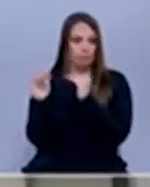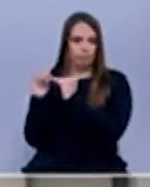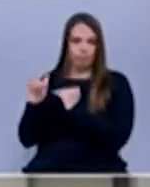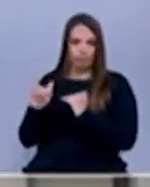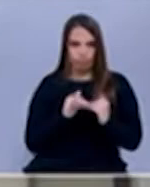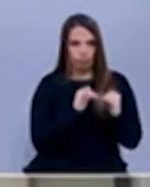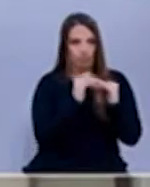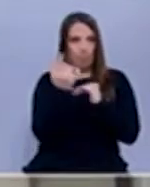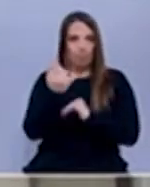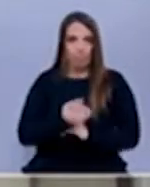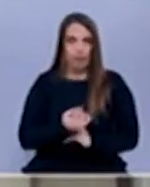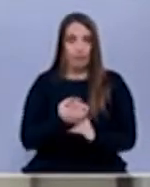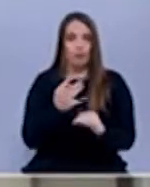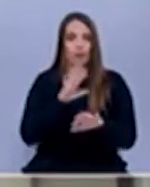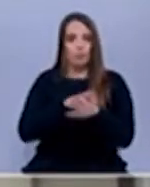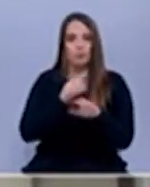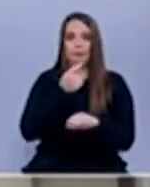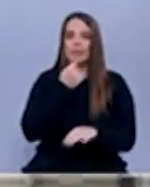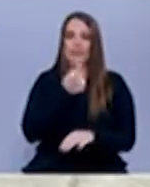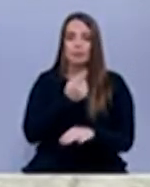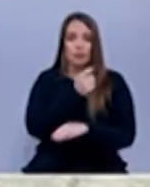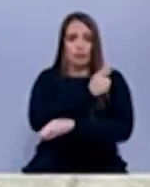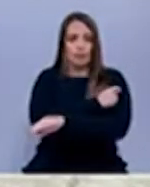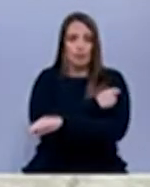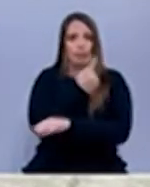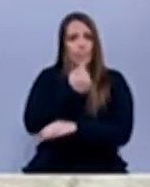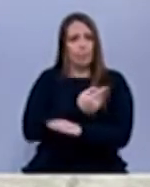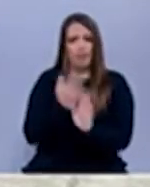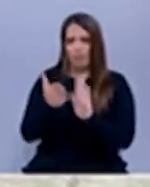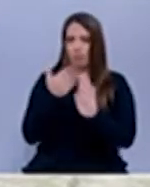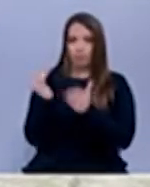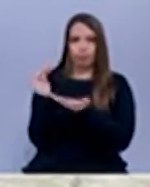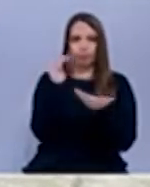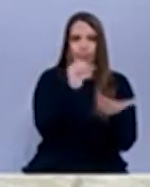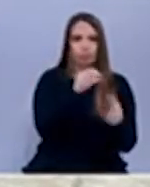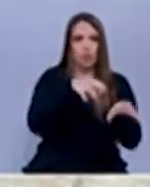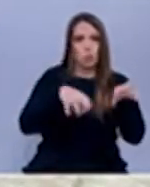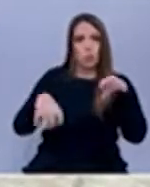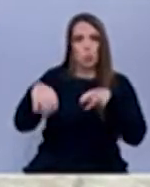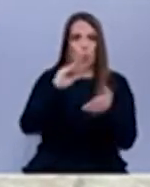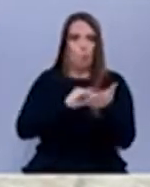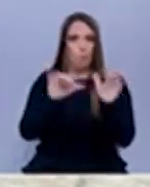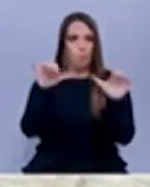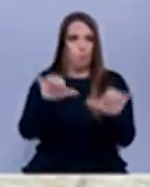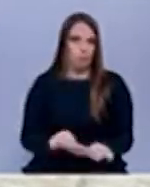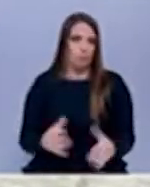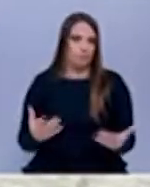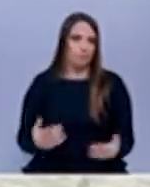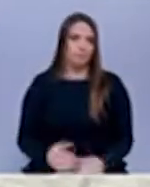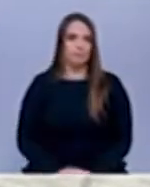no processo. Defende que a imunidade tem de chegar com urgência aos bairros mais pobres.